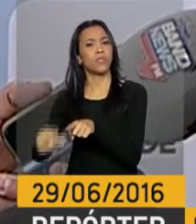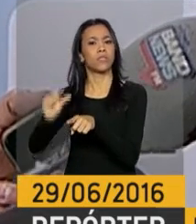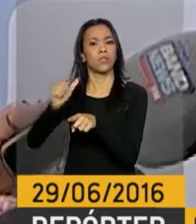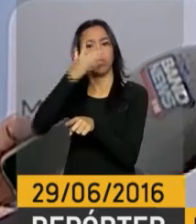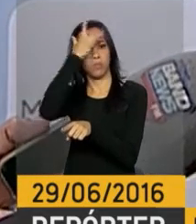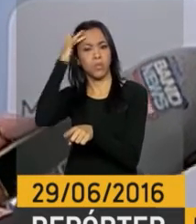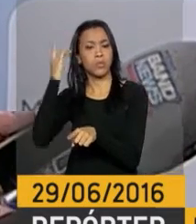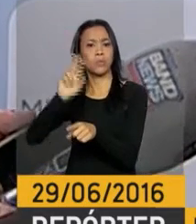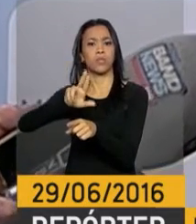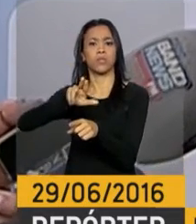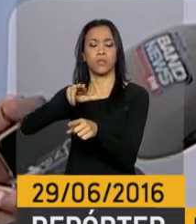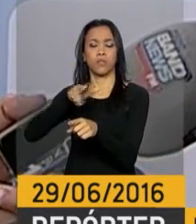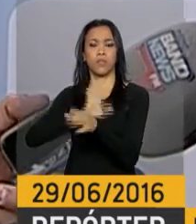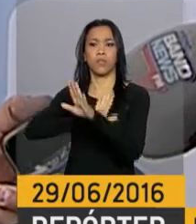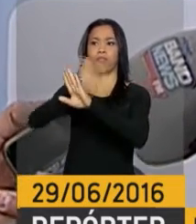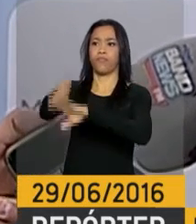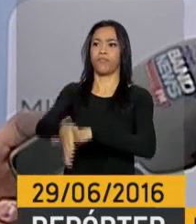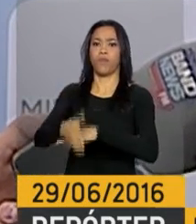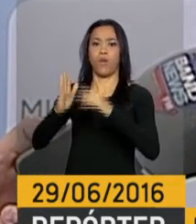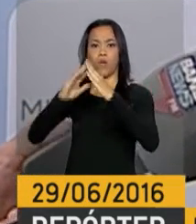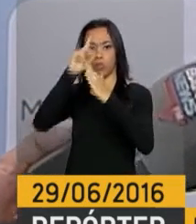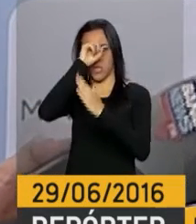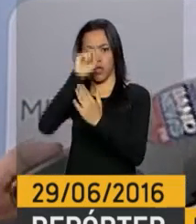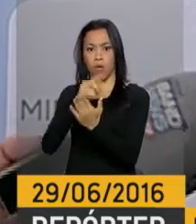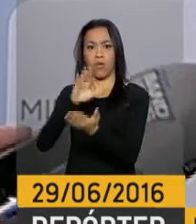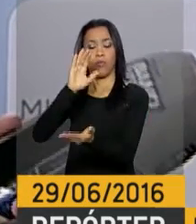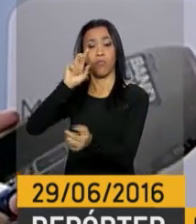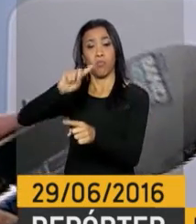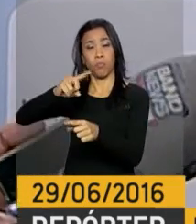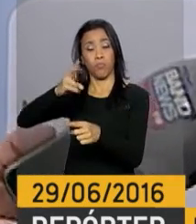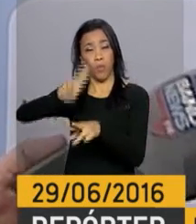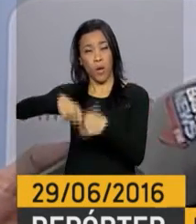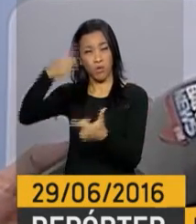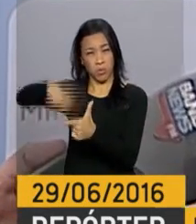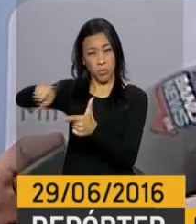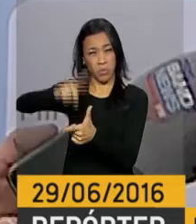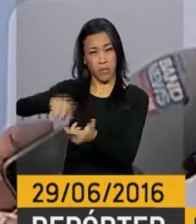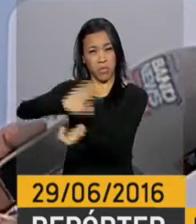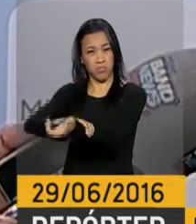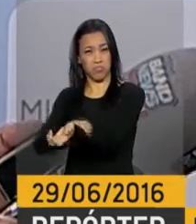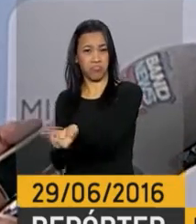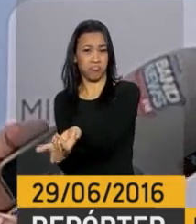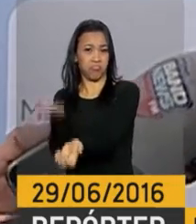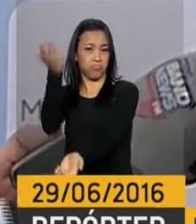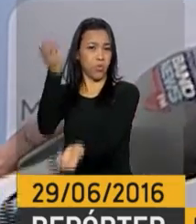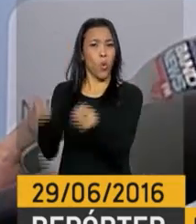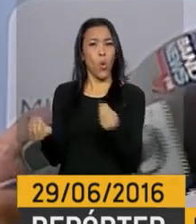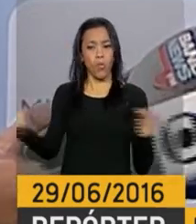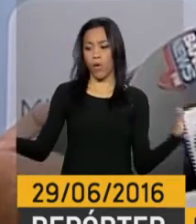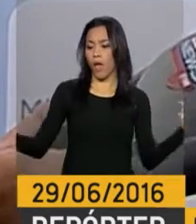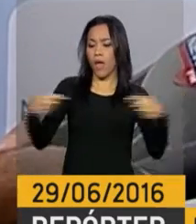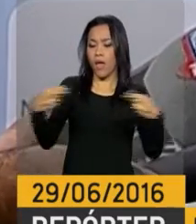por hipertensão. Isso está diretamente relacionado? Como que vocês cruzam essas informações?